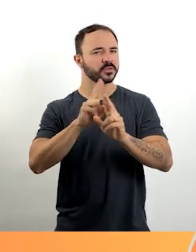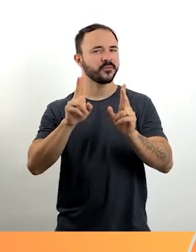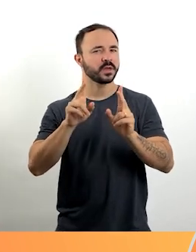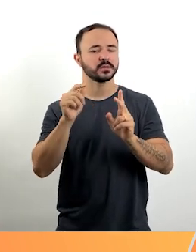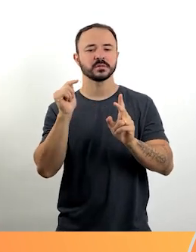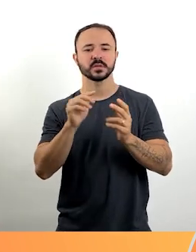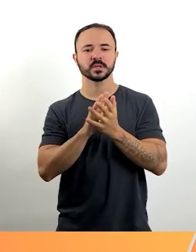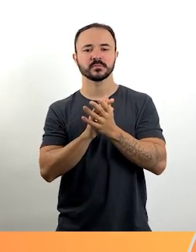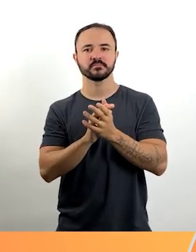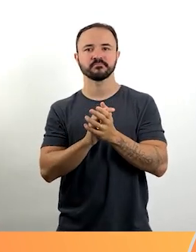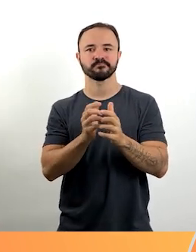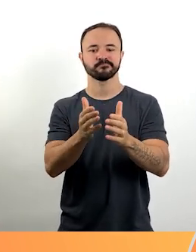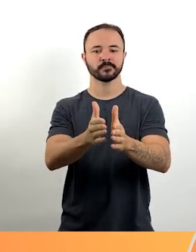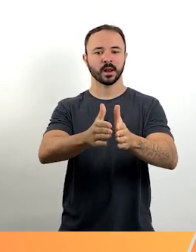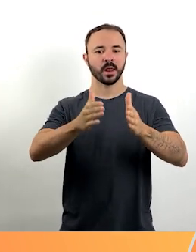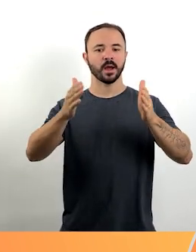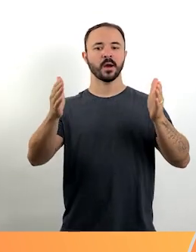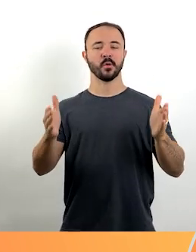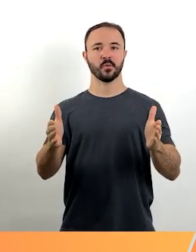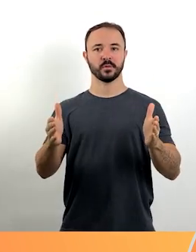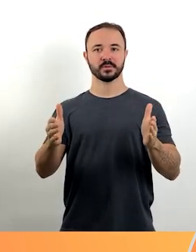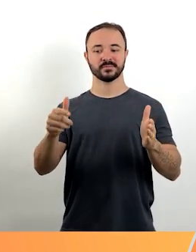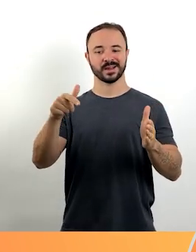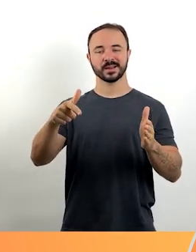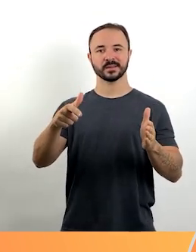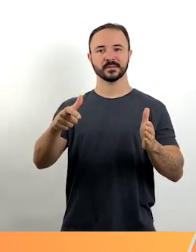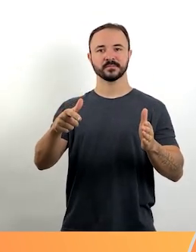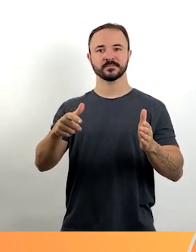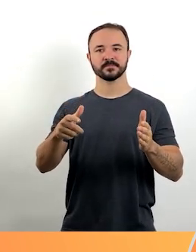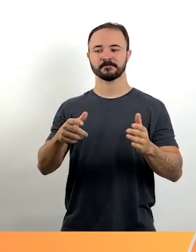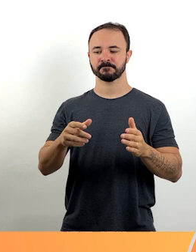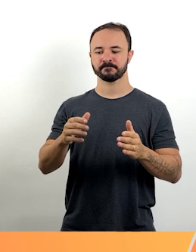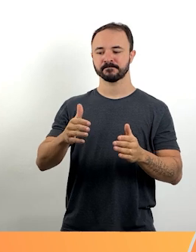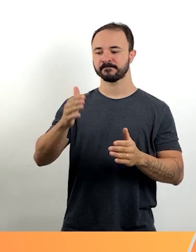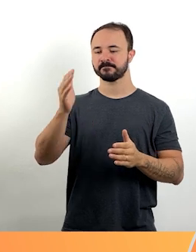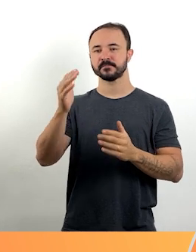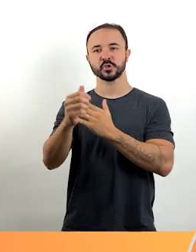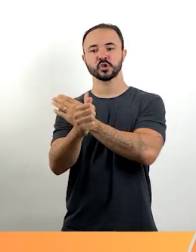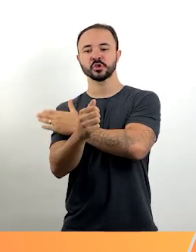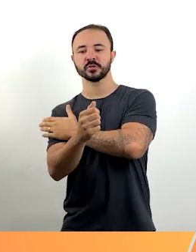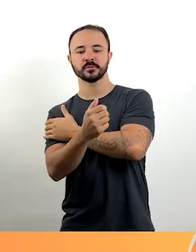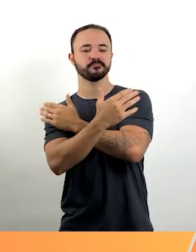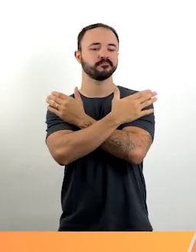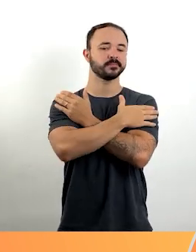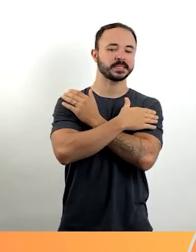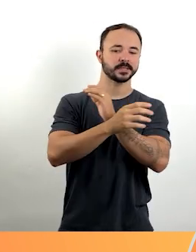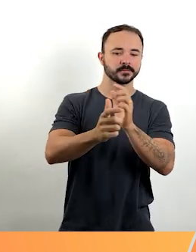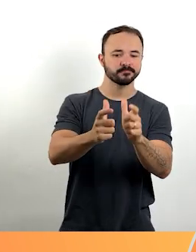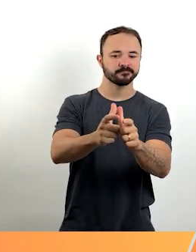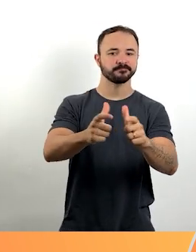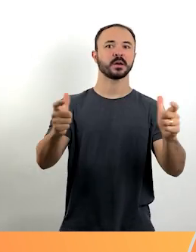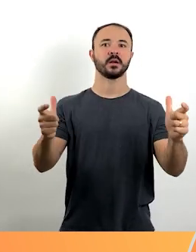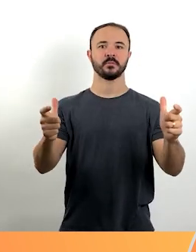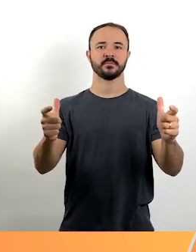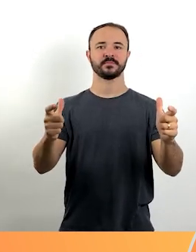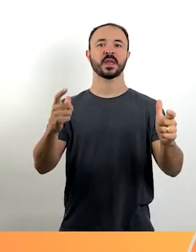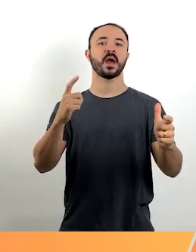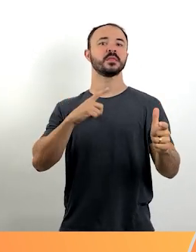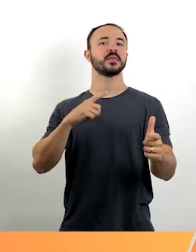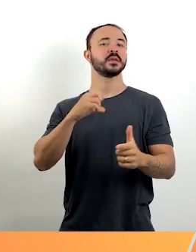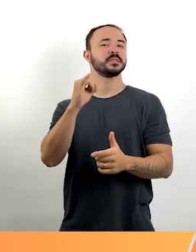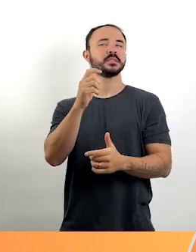diferença na largura da minha quadra de badminton, ok? Quando eu tenho uma